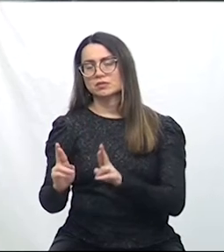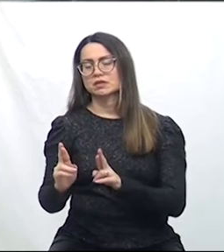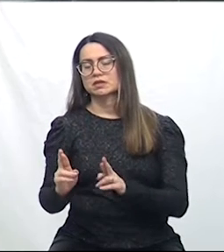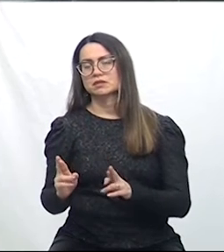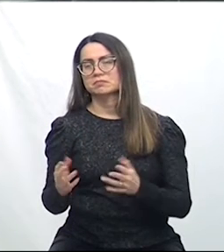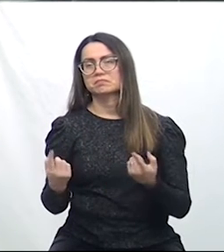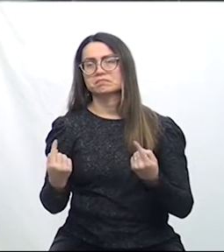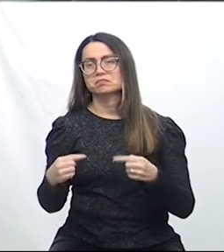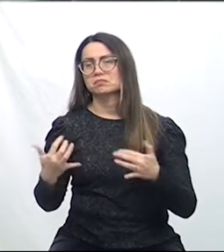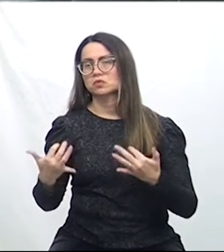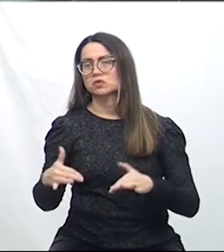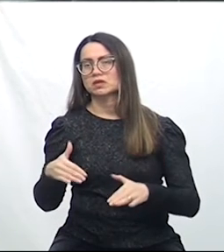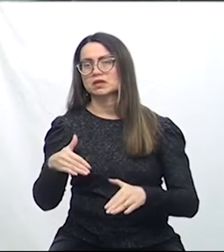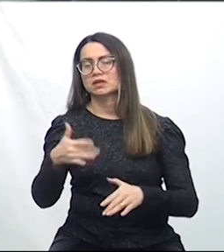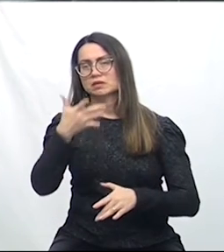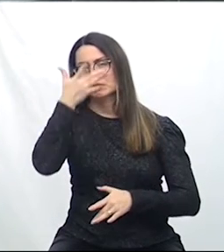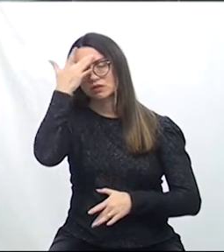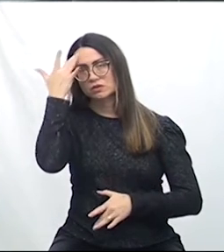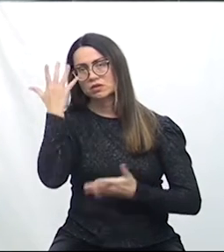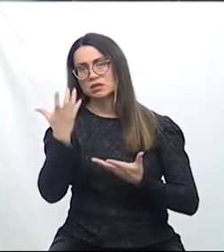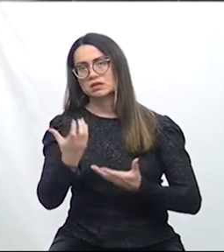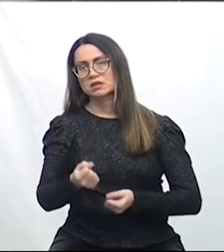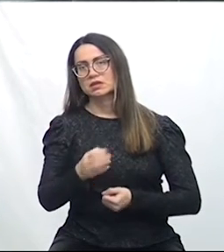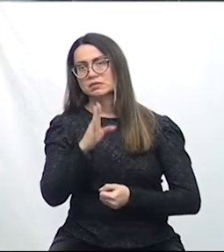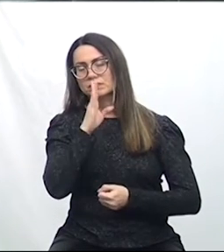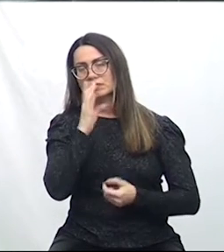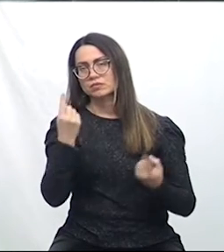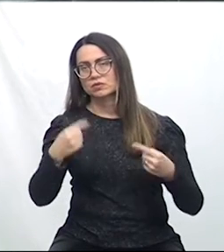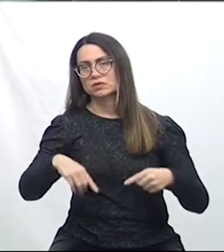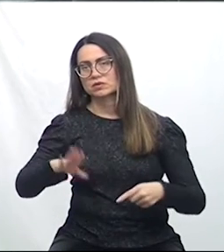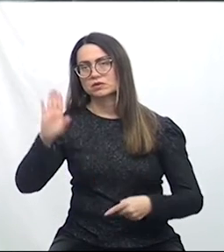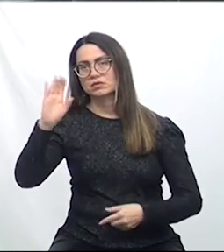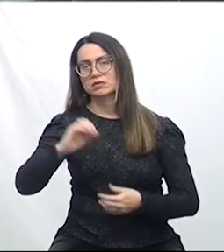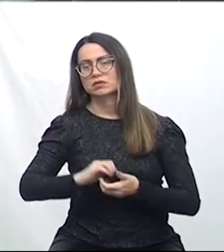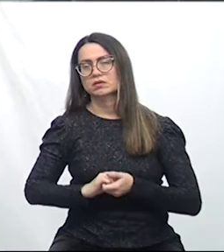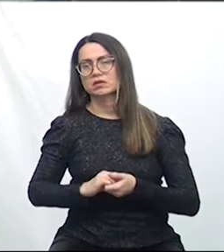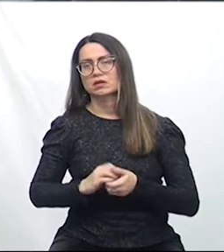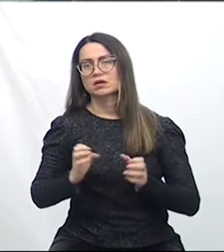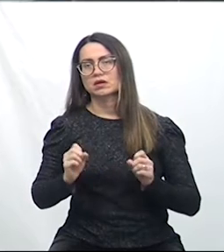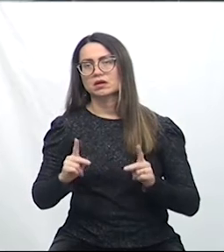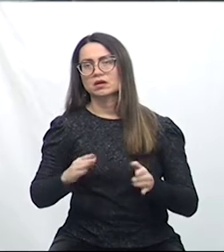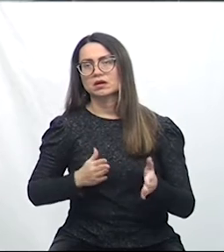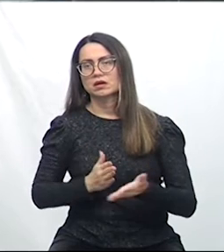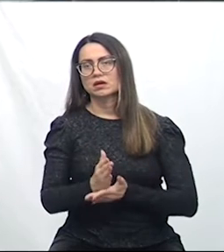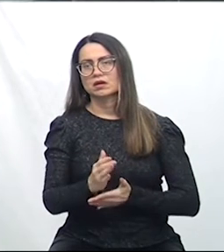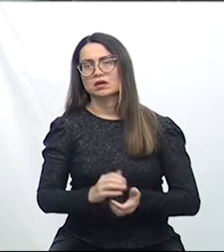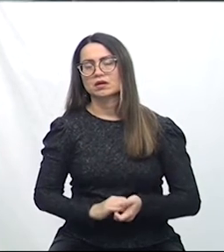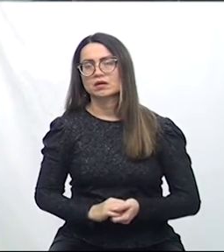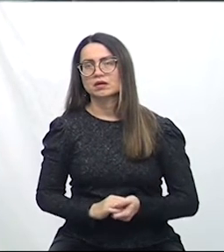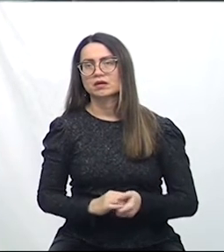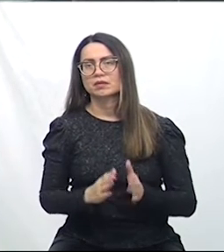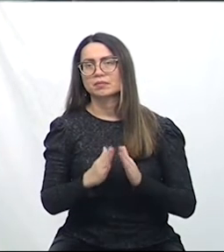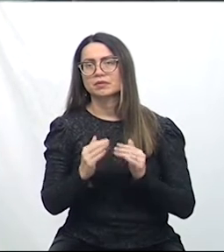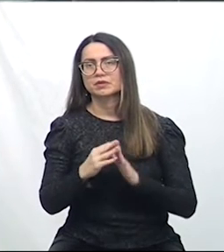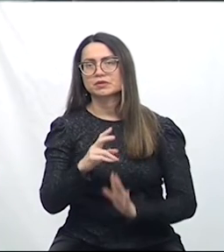está em votação. Os favoráveis permaneçam como estão, os contrários se manifestem. Aprovado por unanimidade.